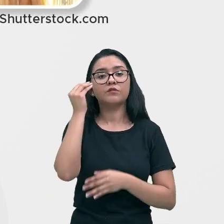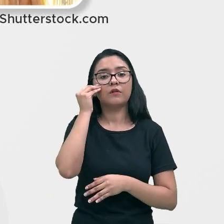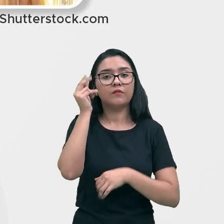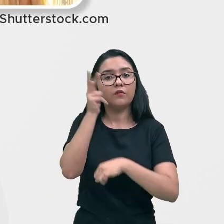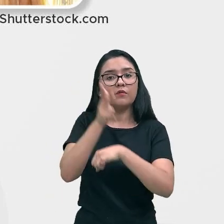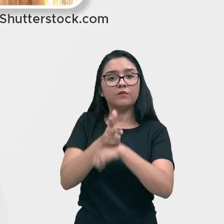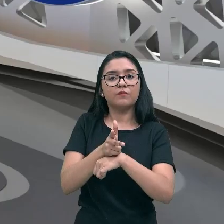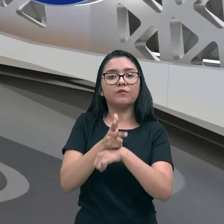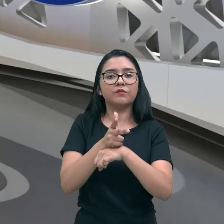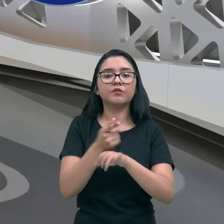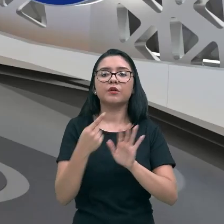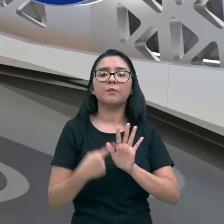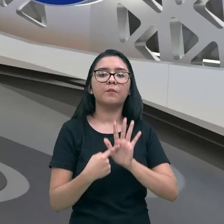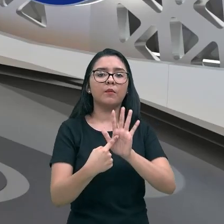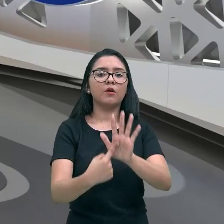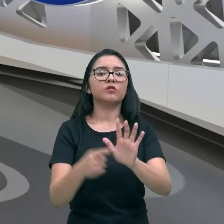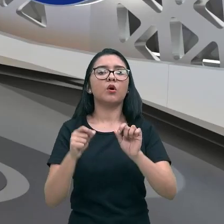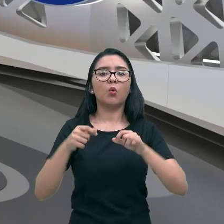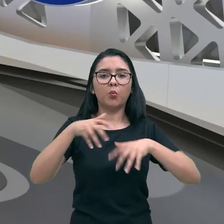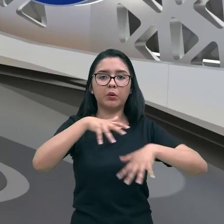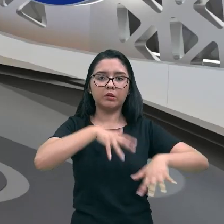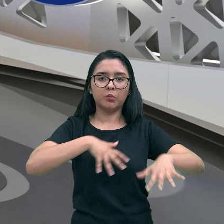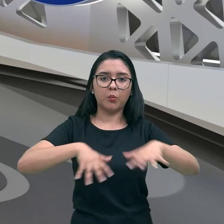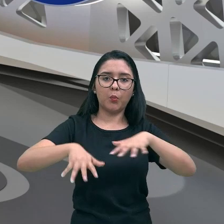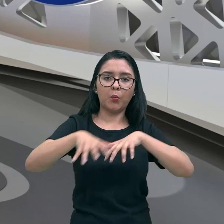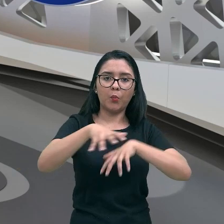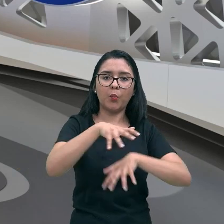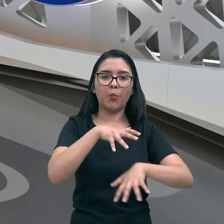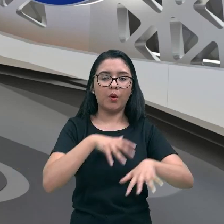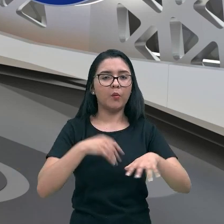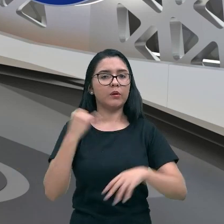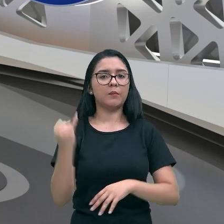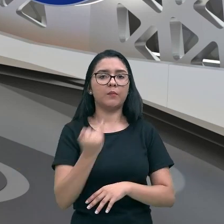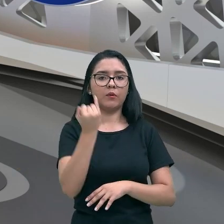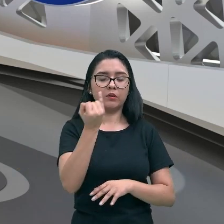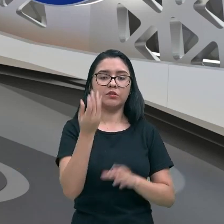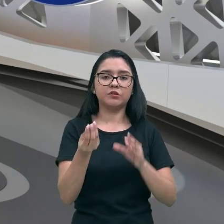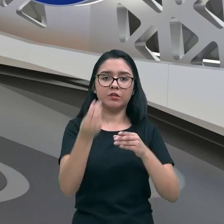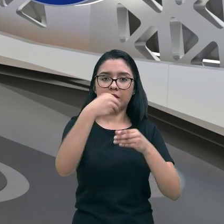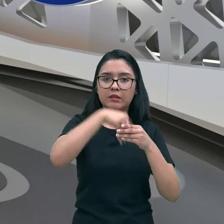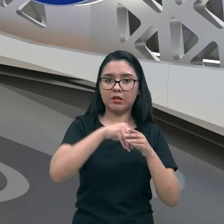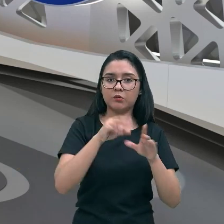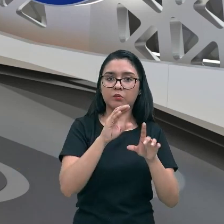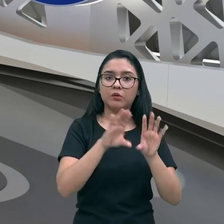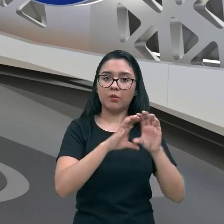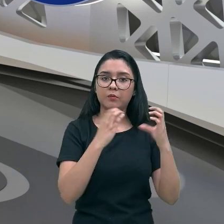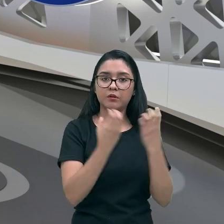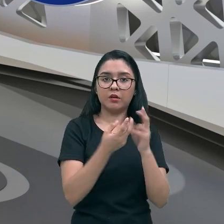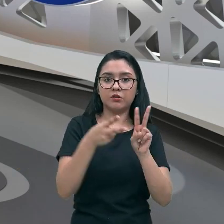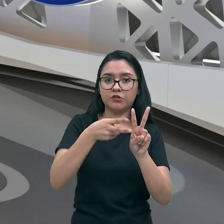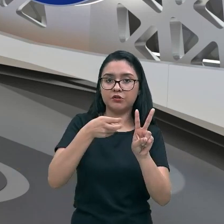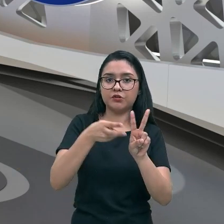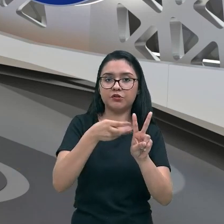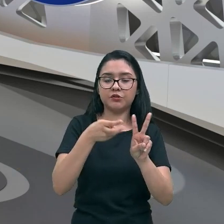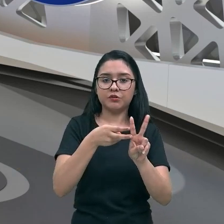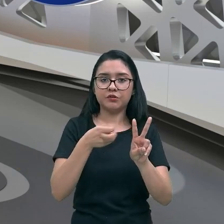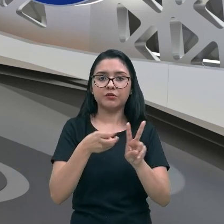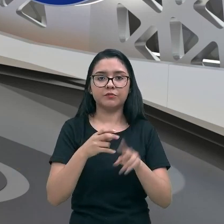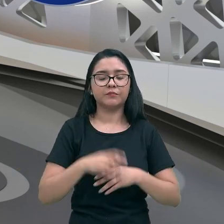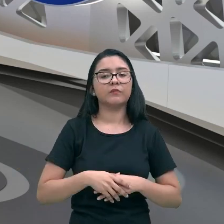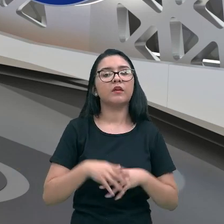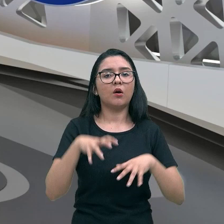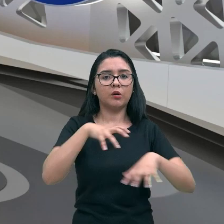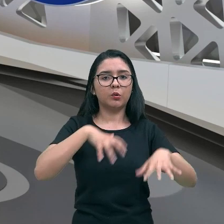que ele apresenta pra gente um ritual muito importante, um ritual indígena, que é justamente esse rito de